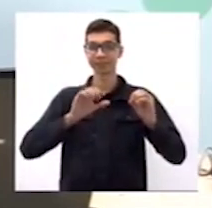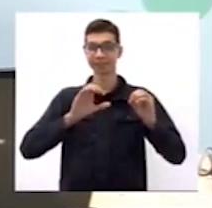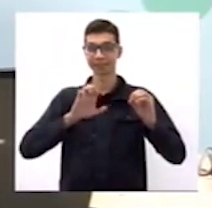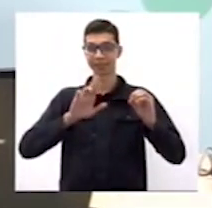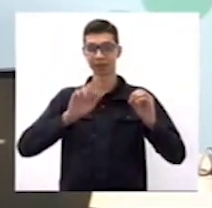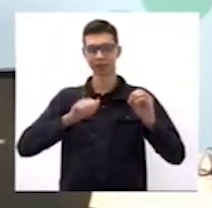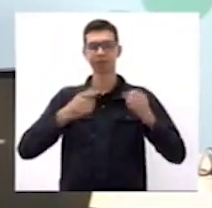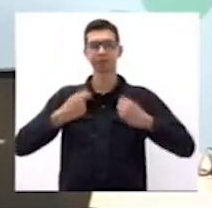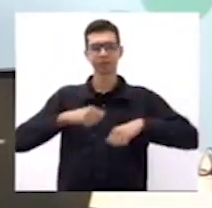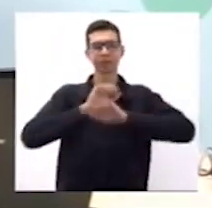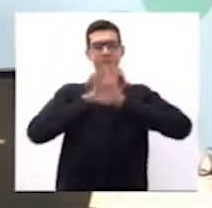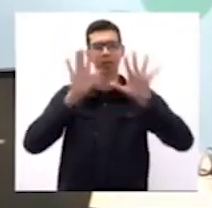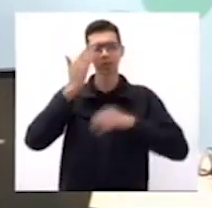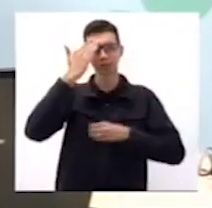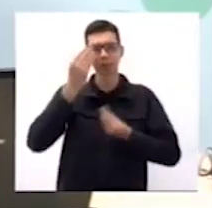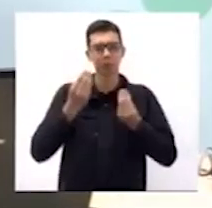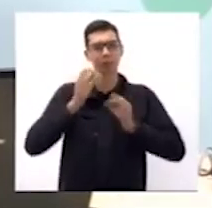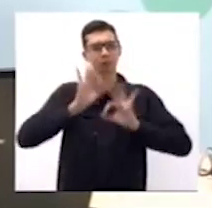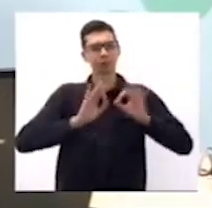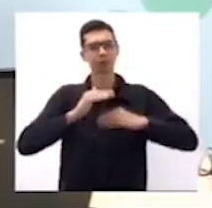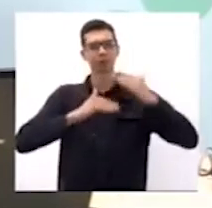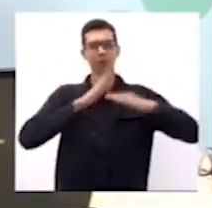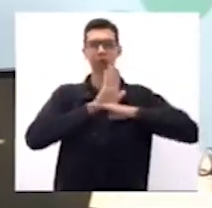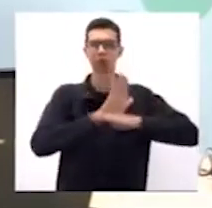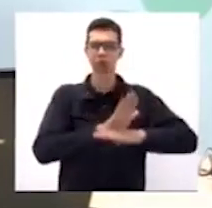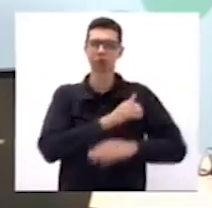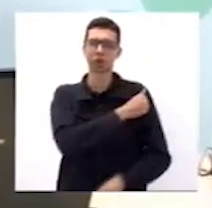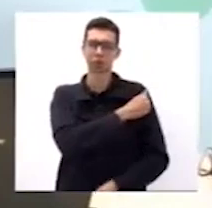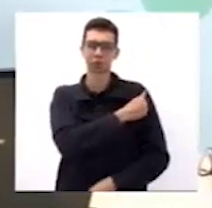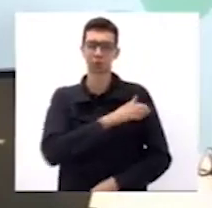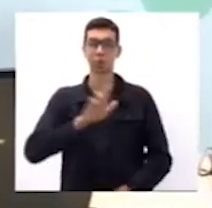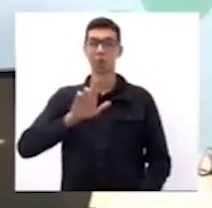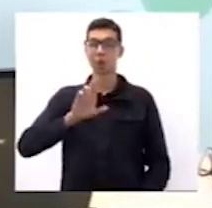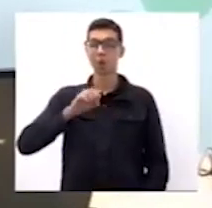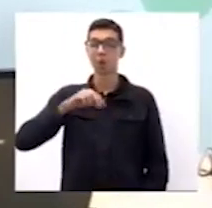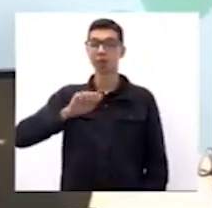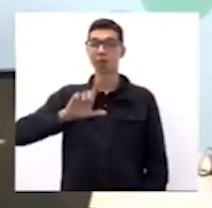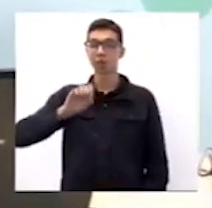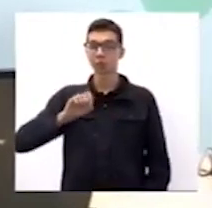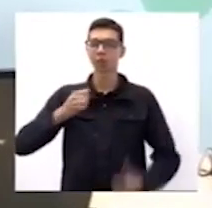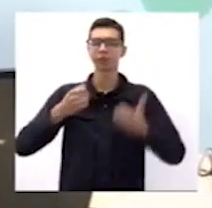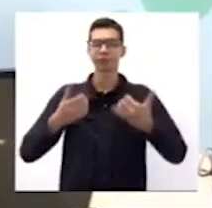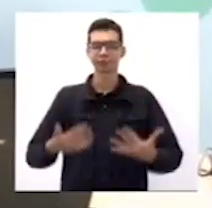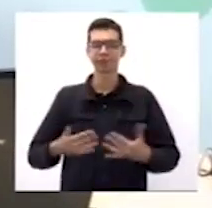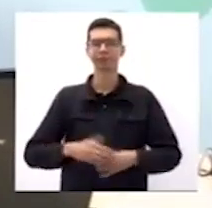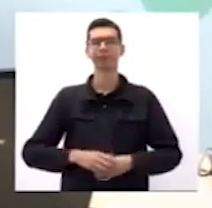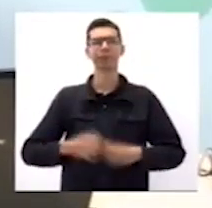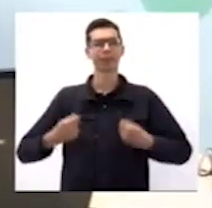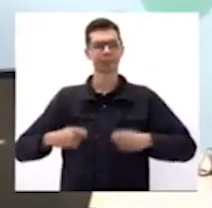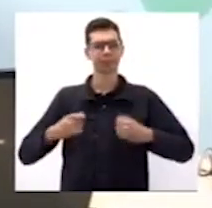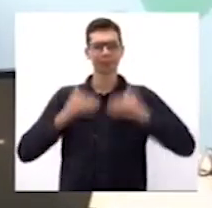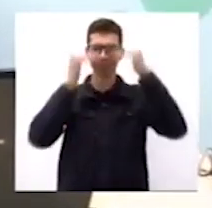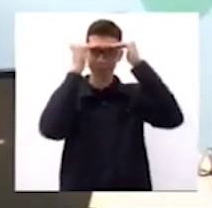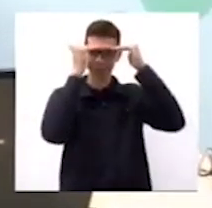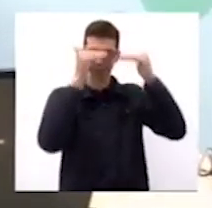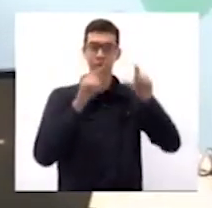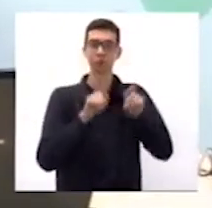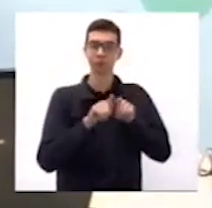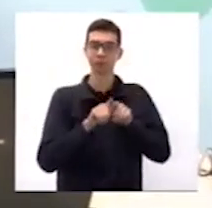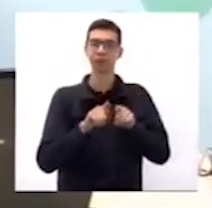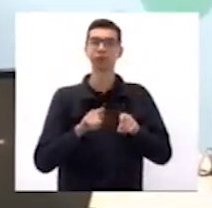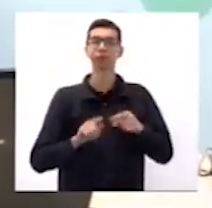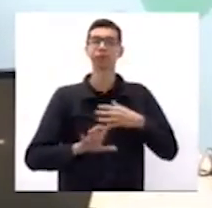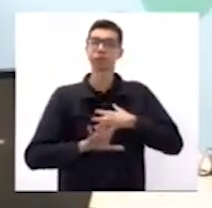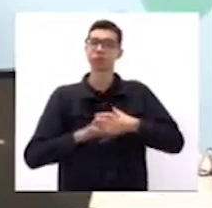Ronaldo, respeito ao bom senso. Respeito e bom senso. E Leslie, estímulo, empatia e clareza.